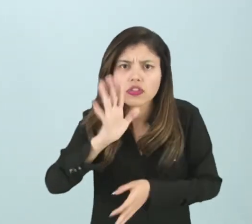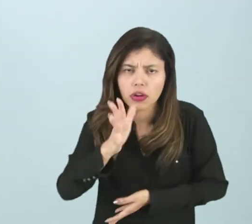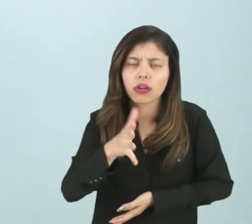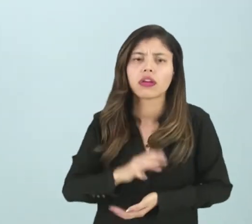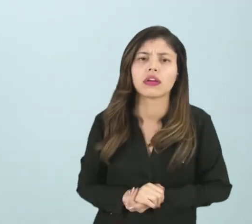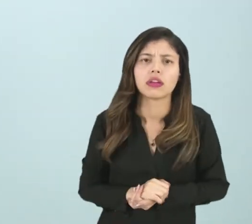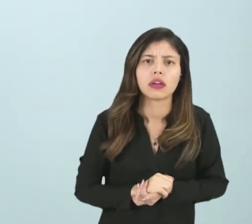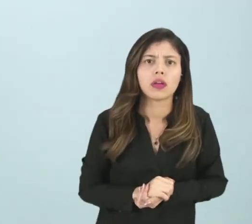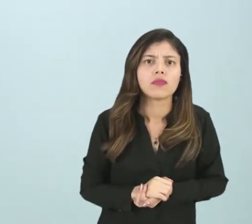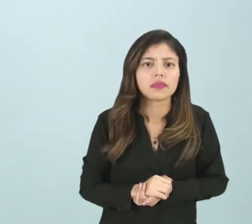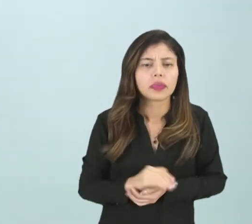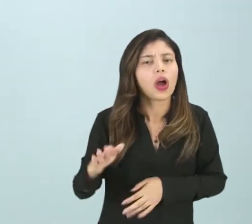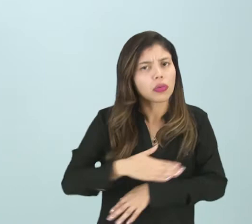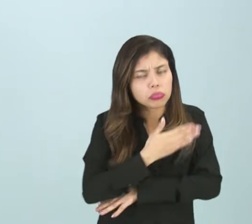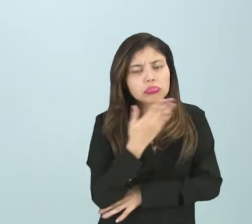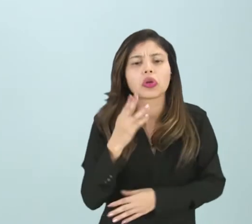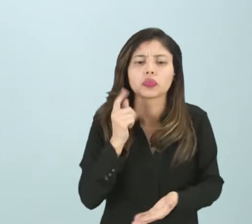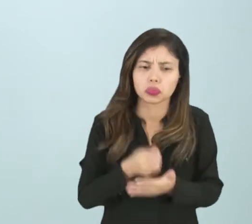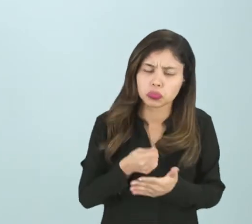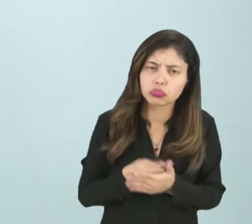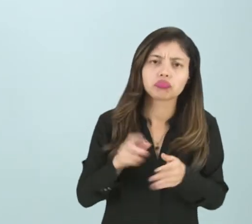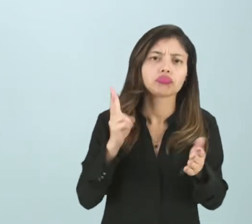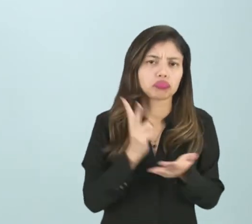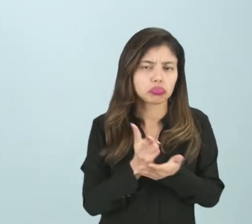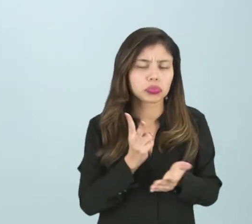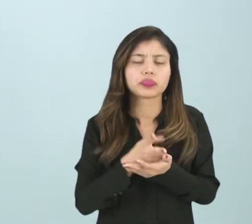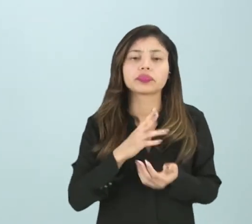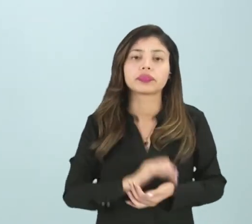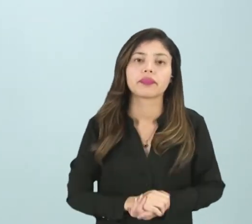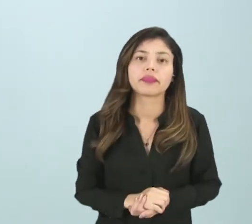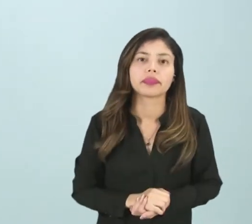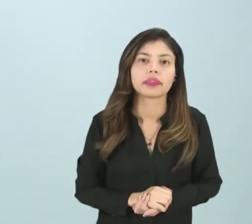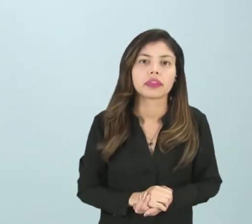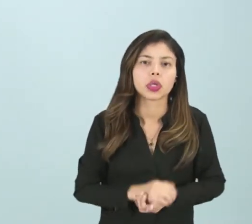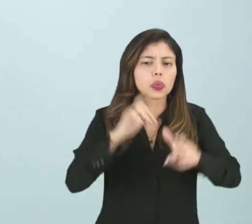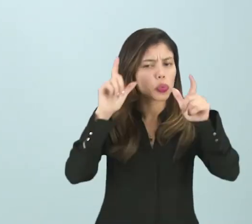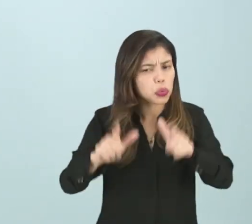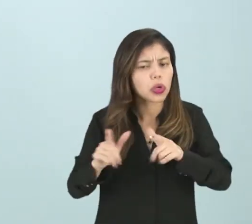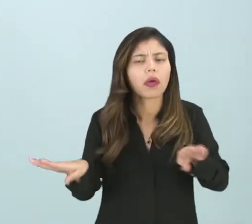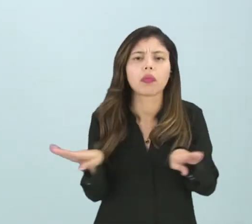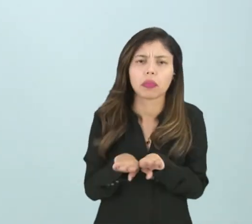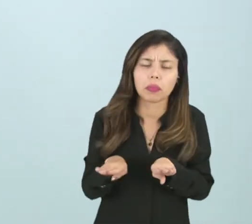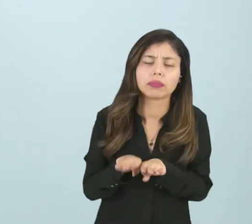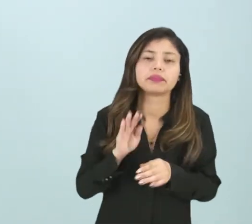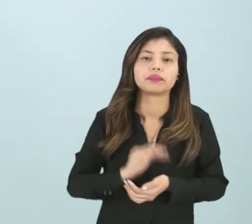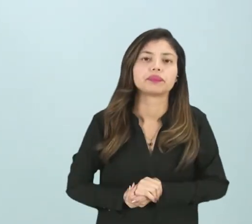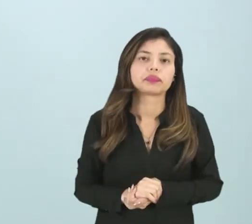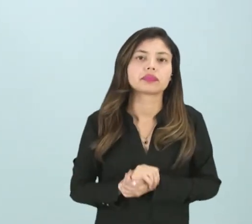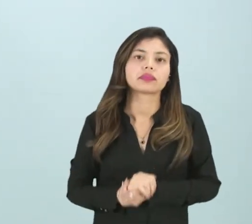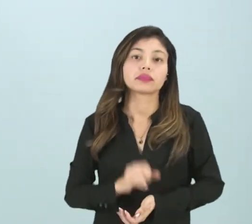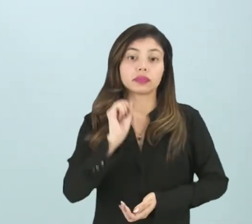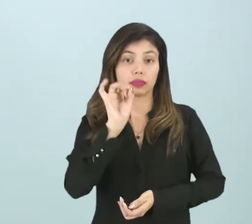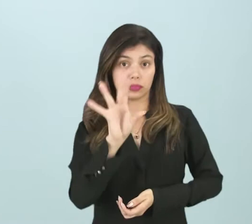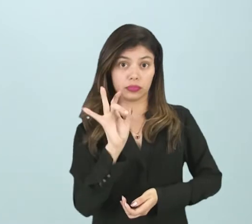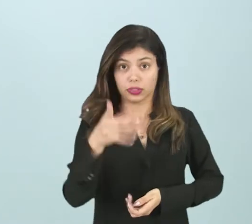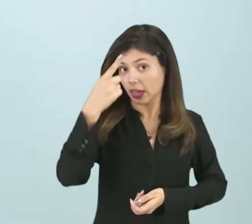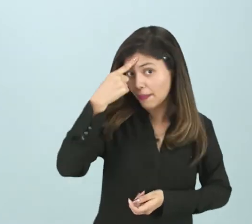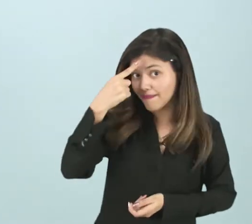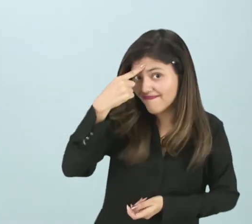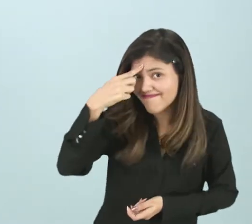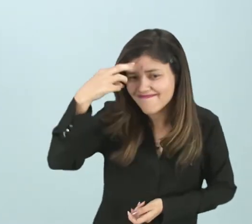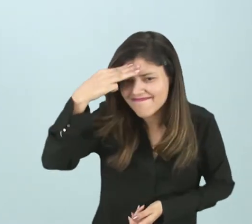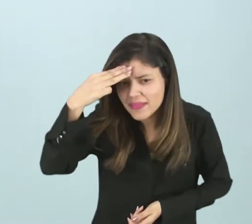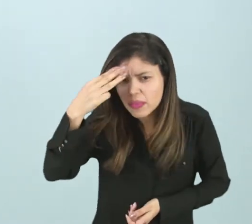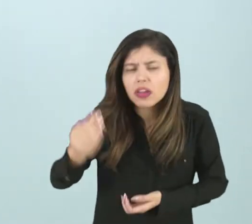contextualizá-la em uma duração e em um lugar. Só que isso é uma operação da minha mente, não é um